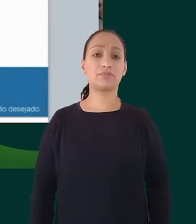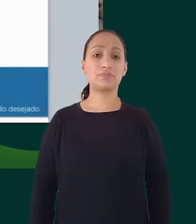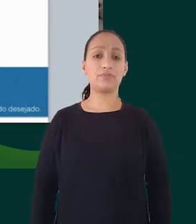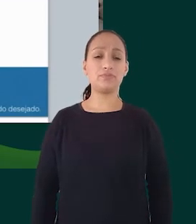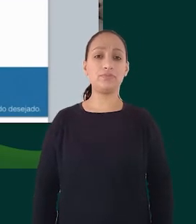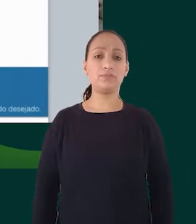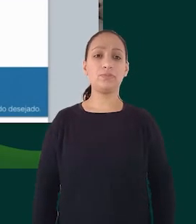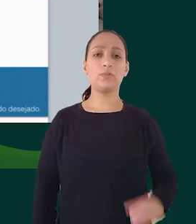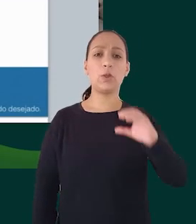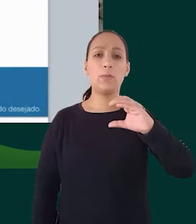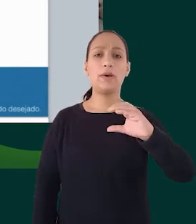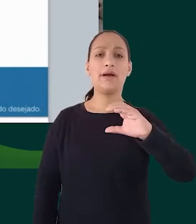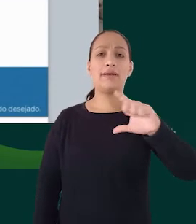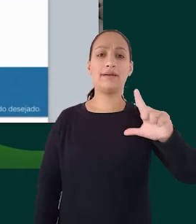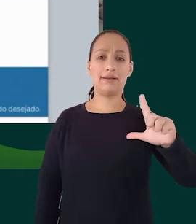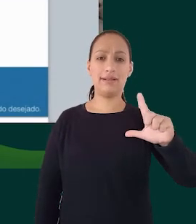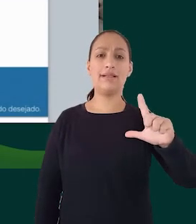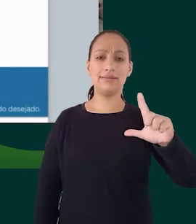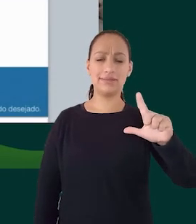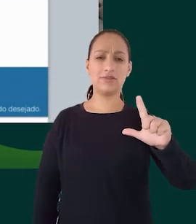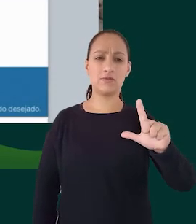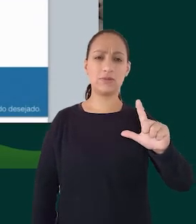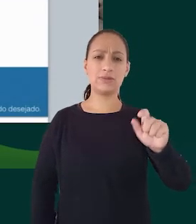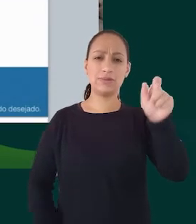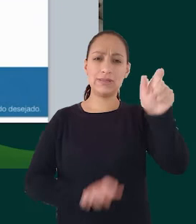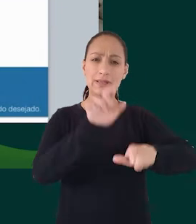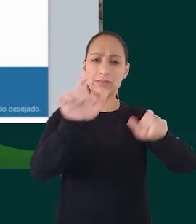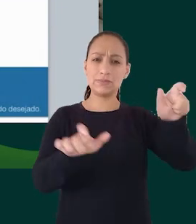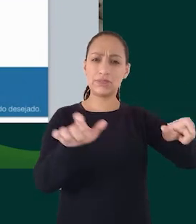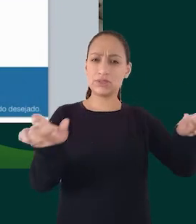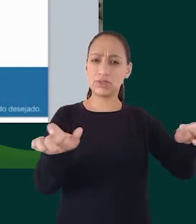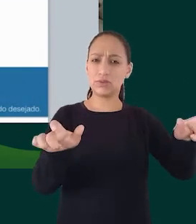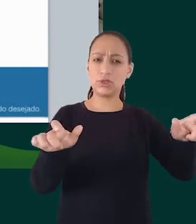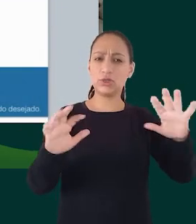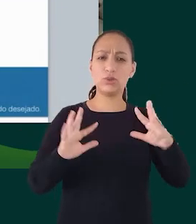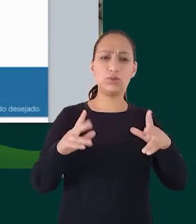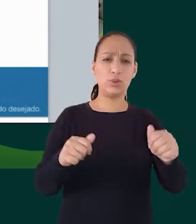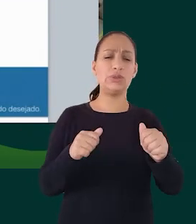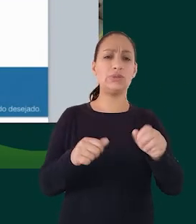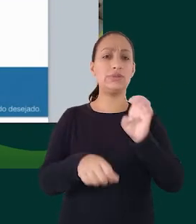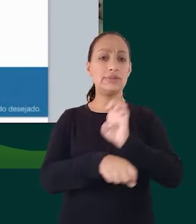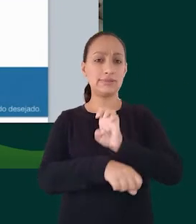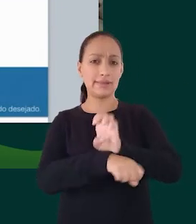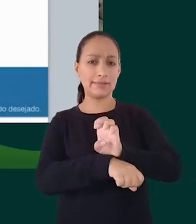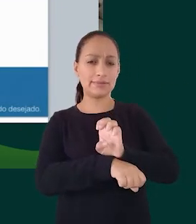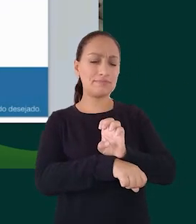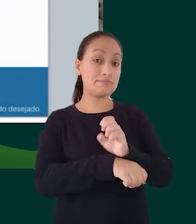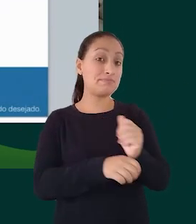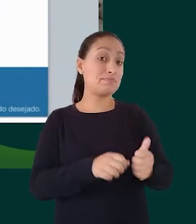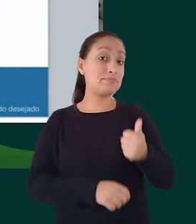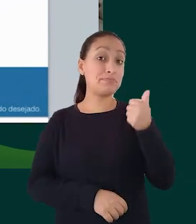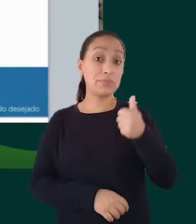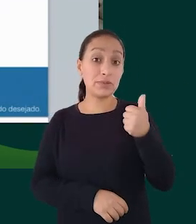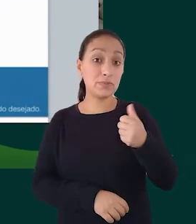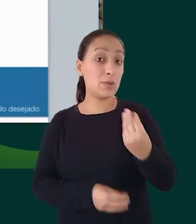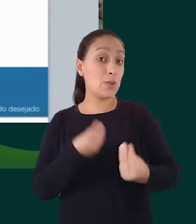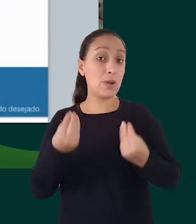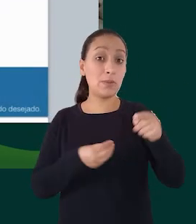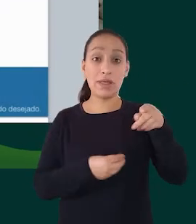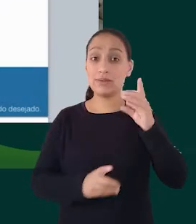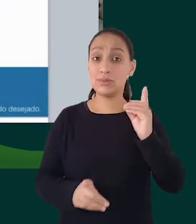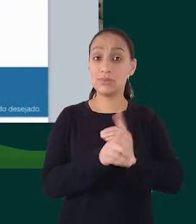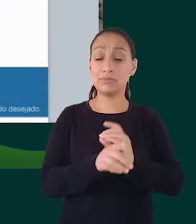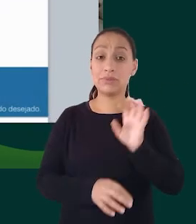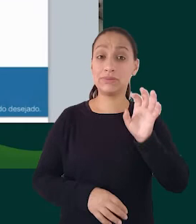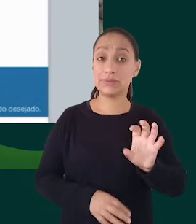uma classificação das pessoas de todos esses estados. Primeiro, como é que eles descobriram